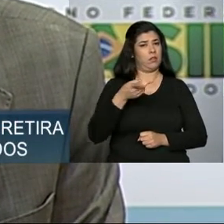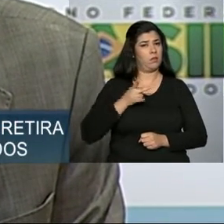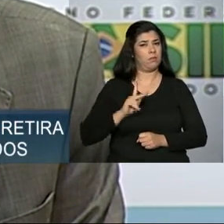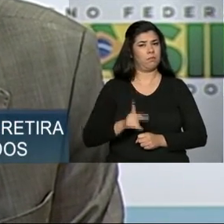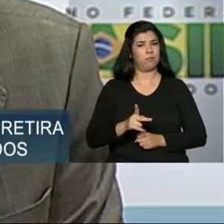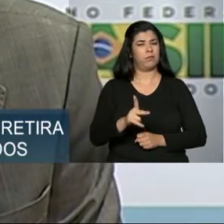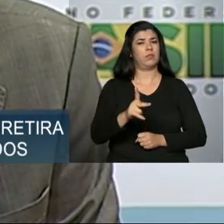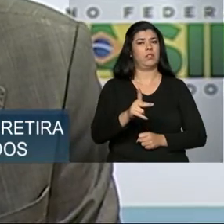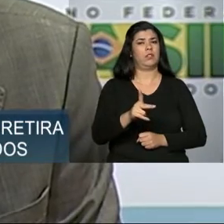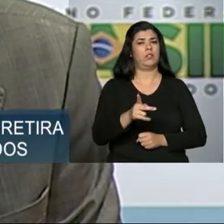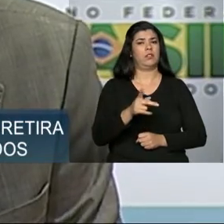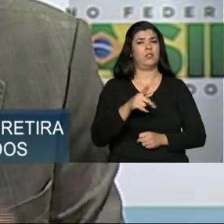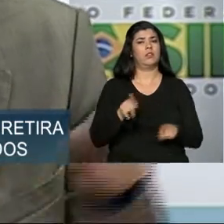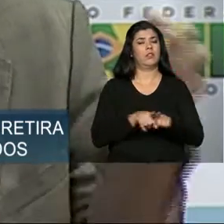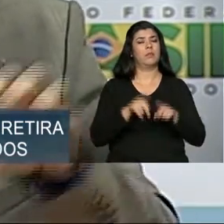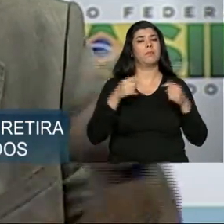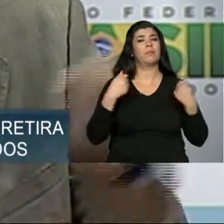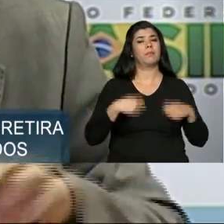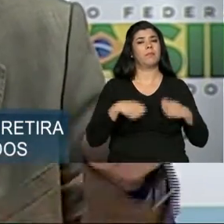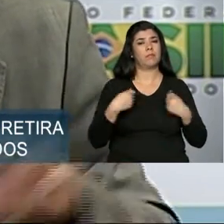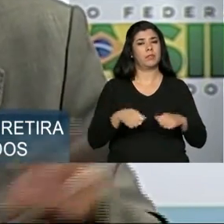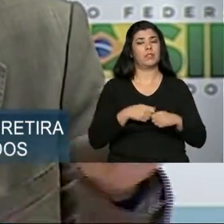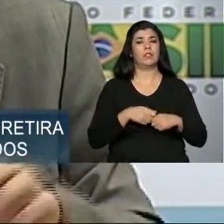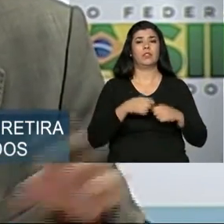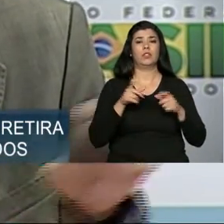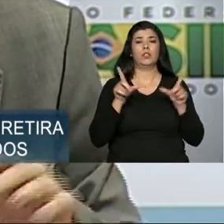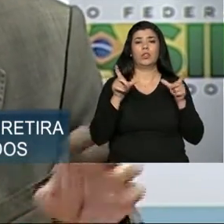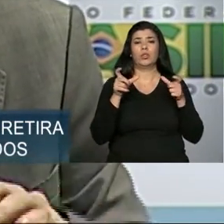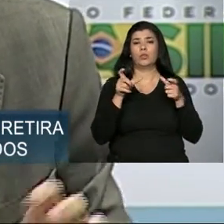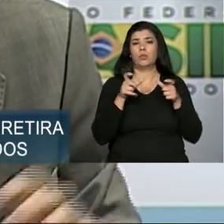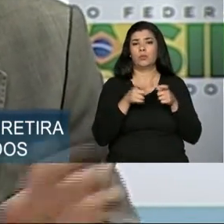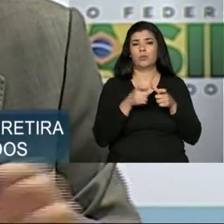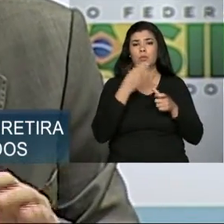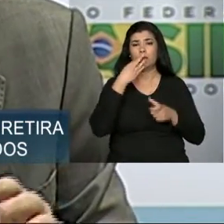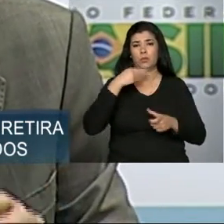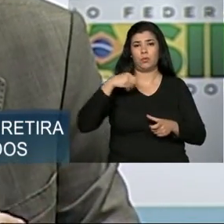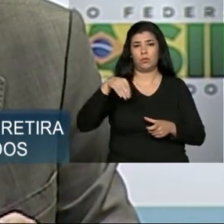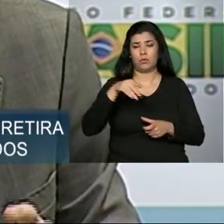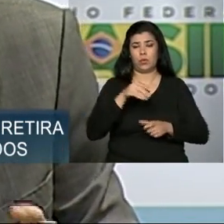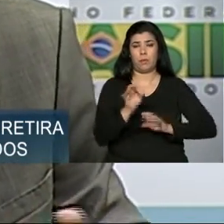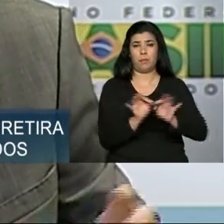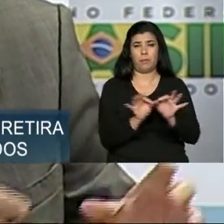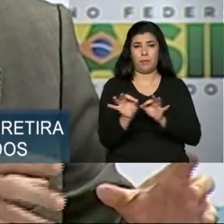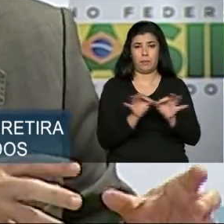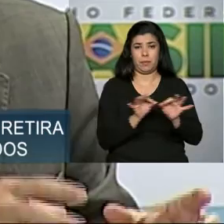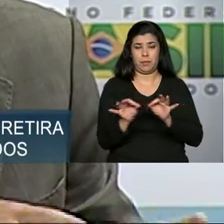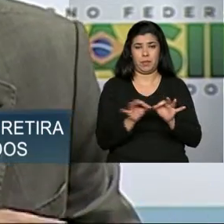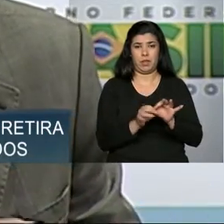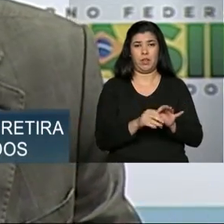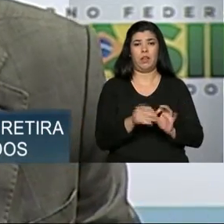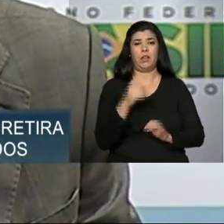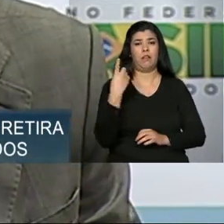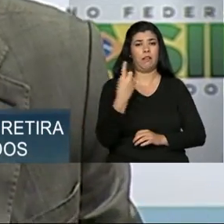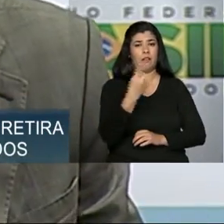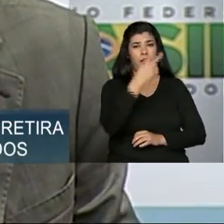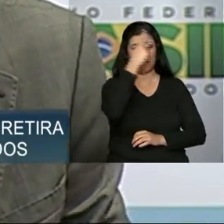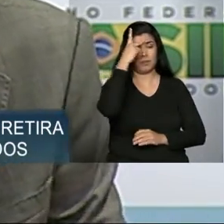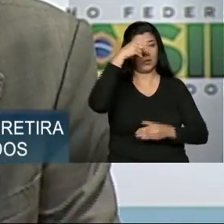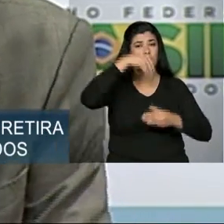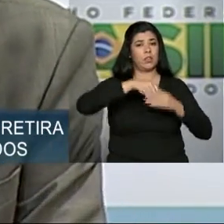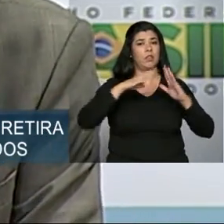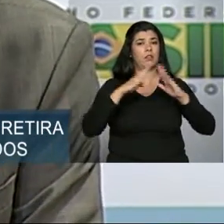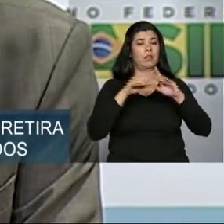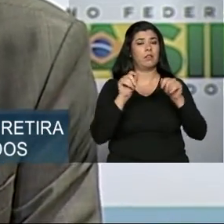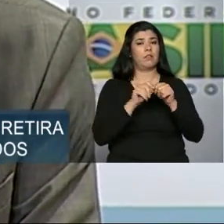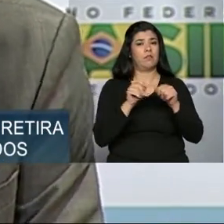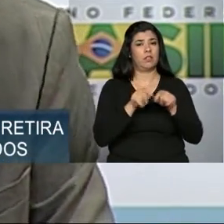da necessidade também de diminuição do sal no preparo da refeição que cada pessoa faz na sua casa,